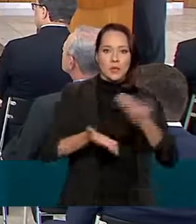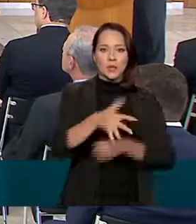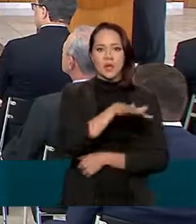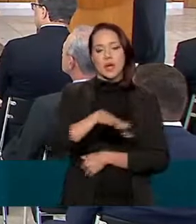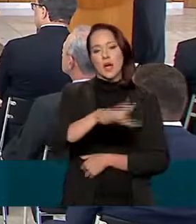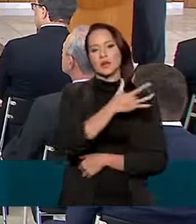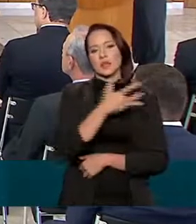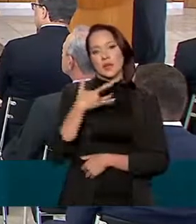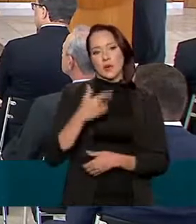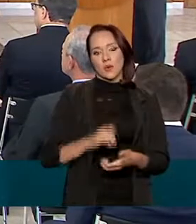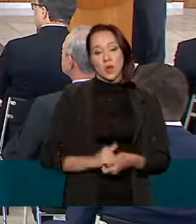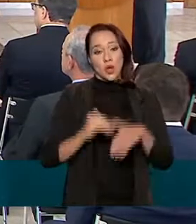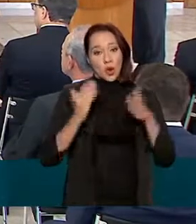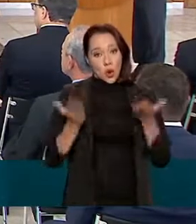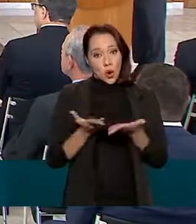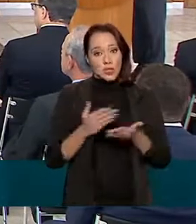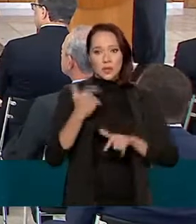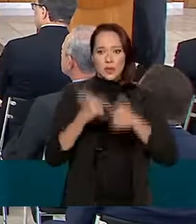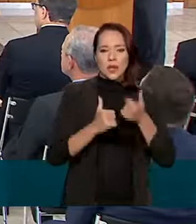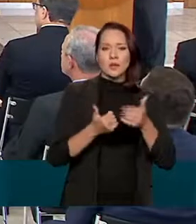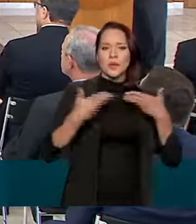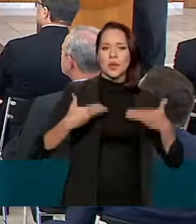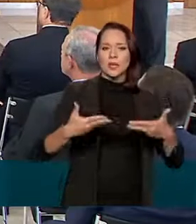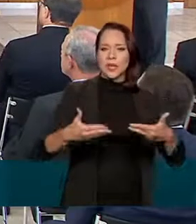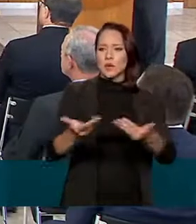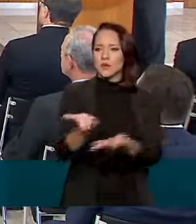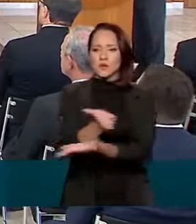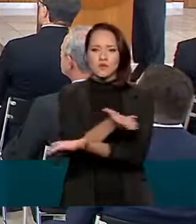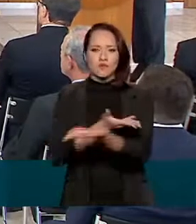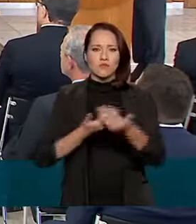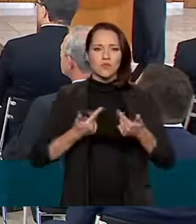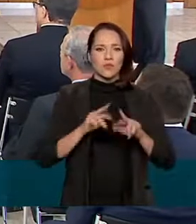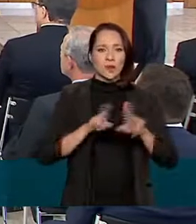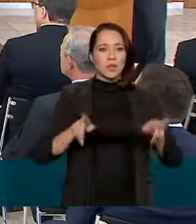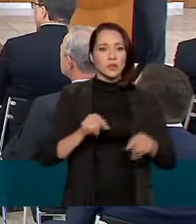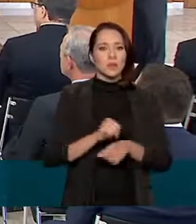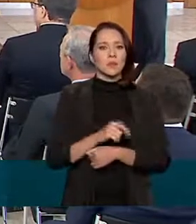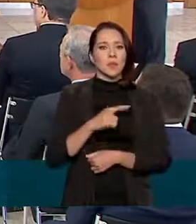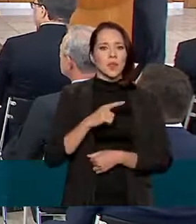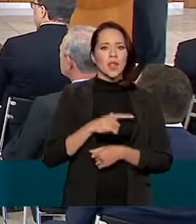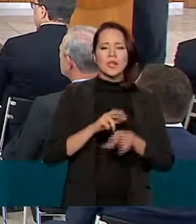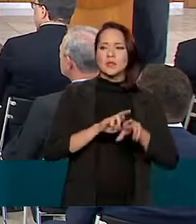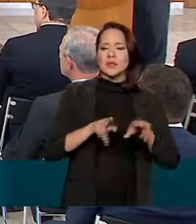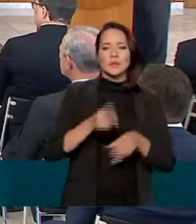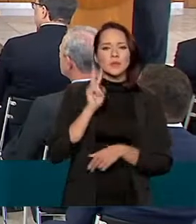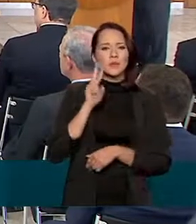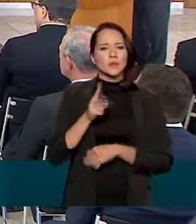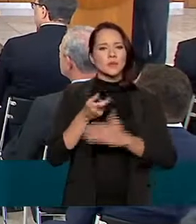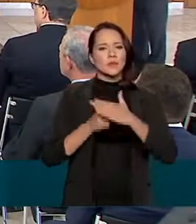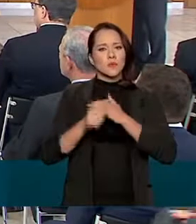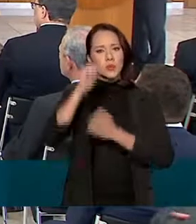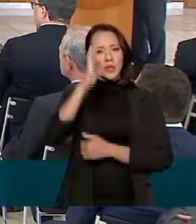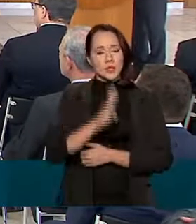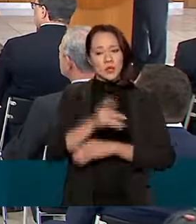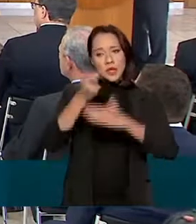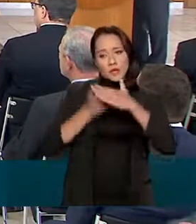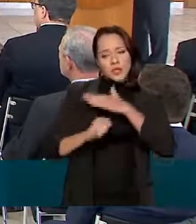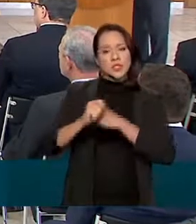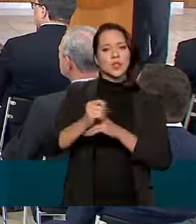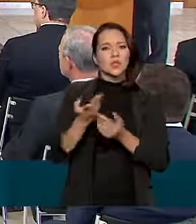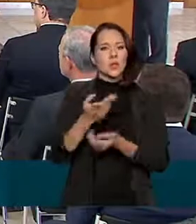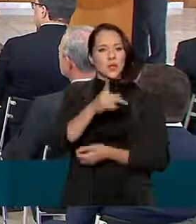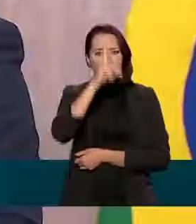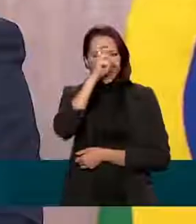salud ou ia central handle nos três Ministérios emoji Bistrô Fundos e Brasil que advertiu em